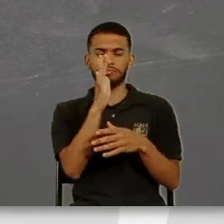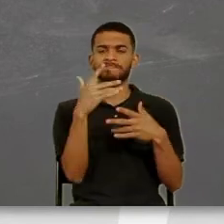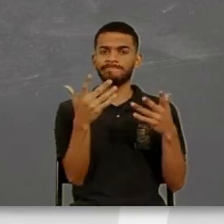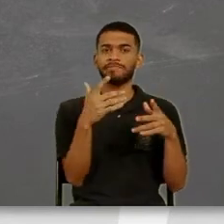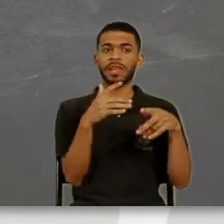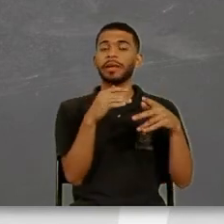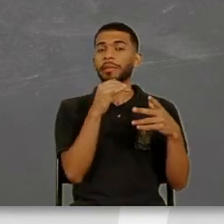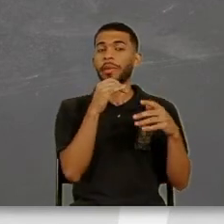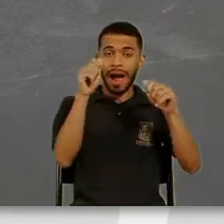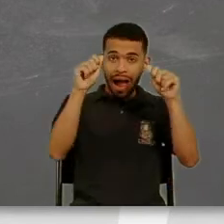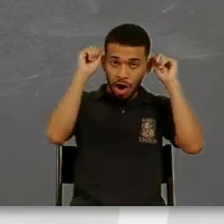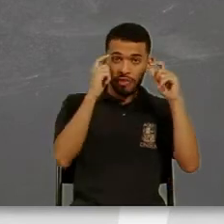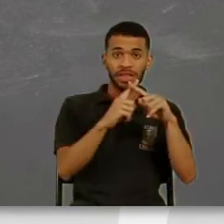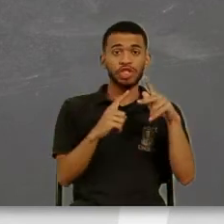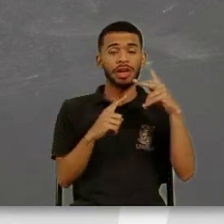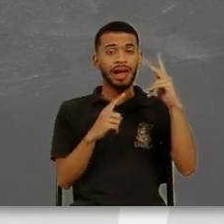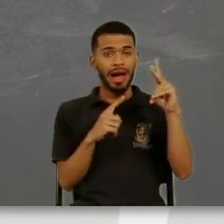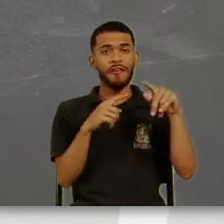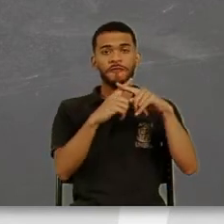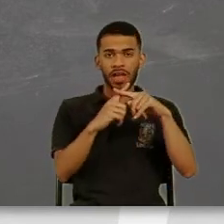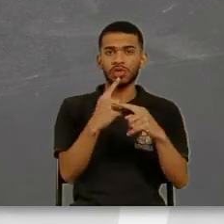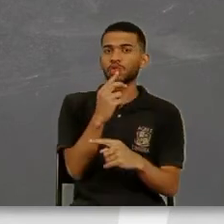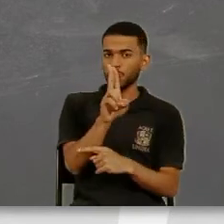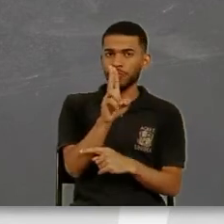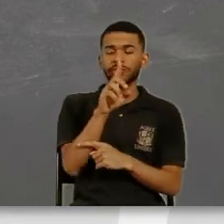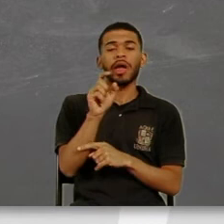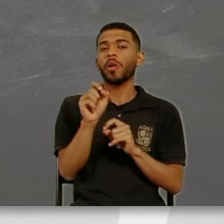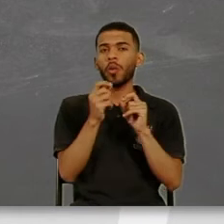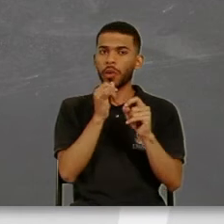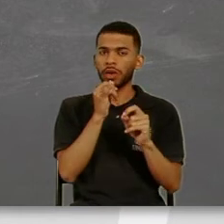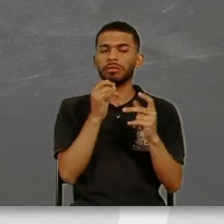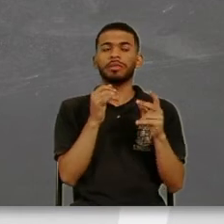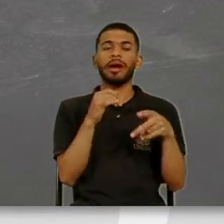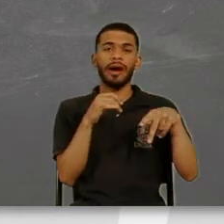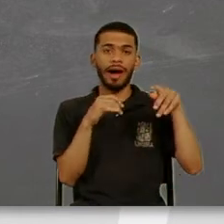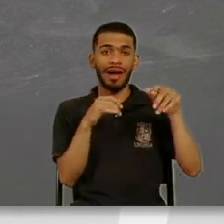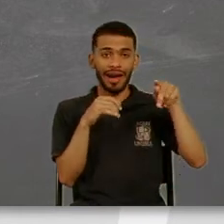alfa vezes K vezes U, vai ser igual a K vezes alfa vezes U.